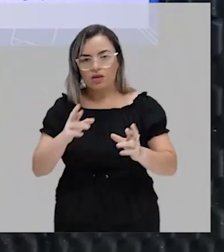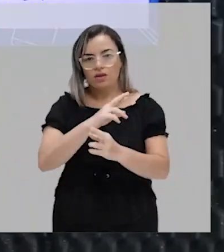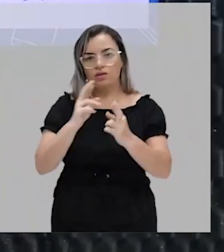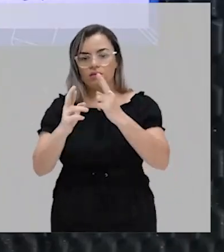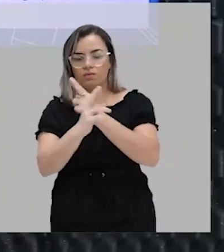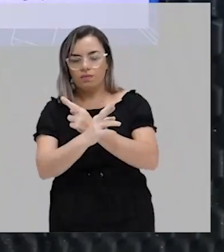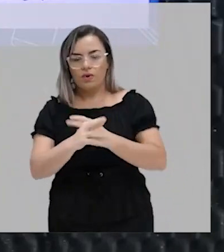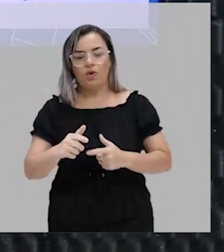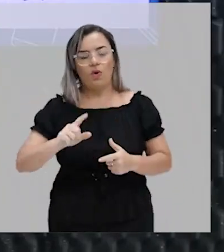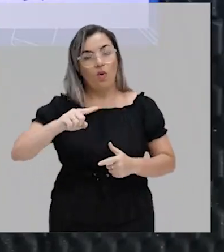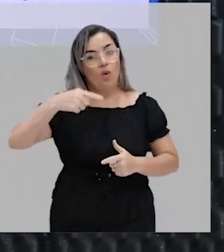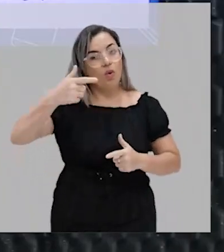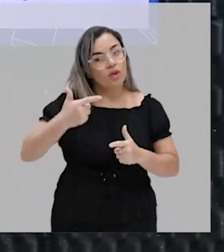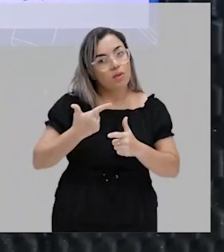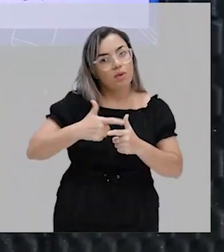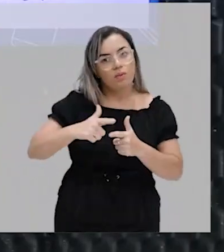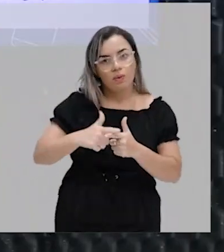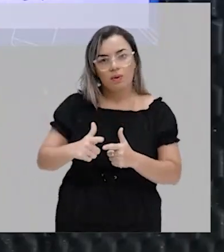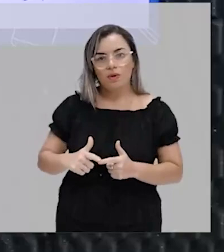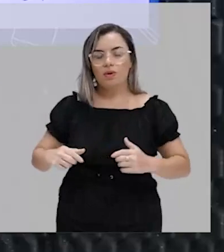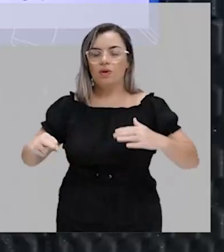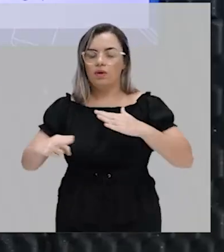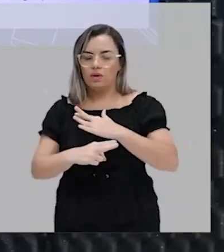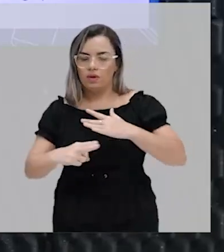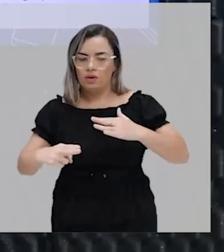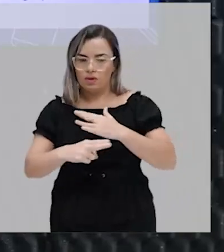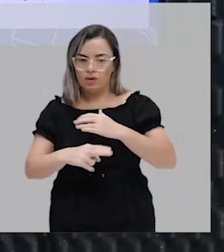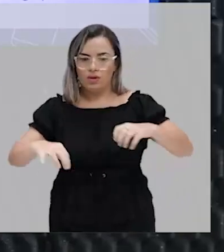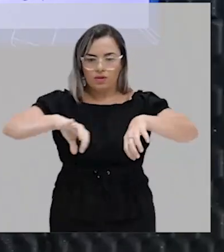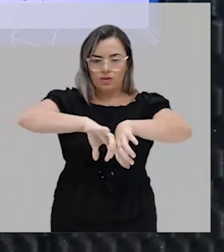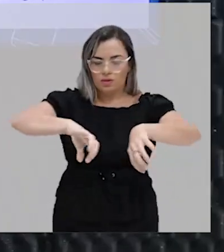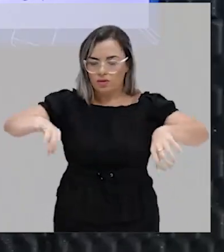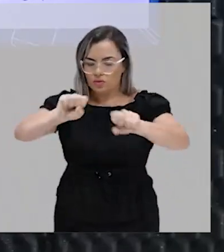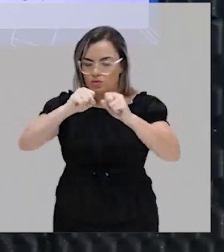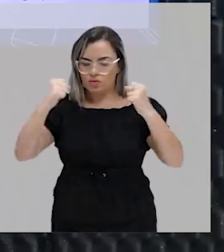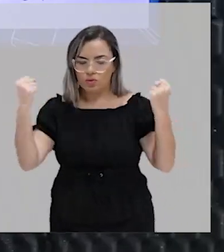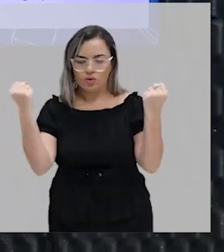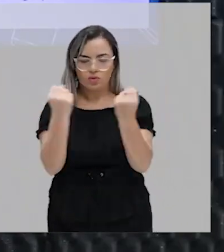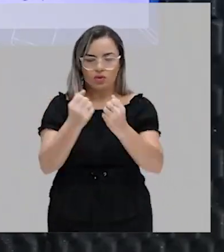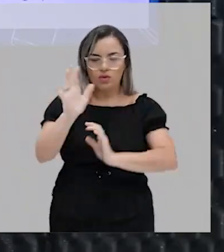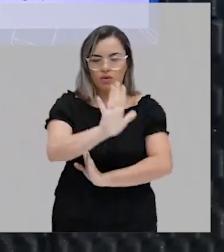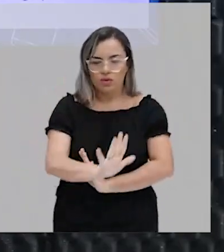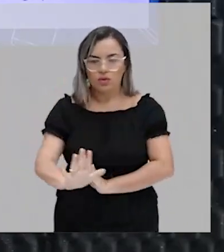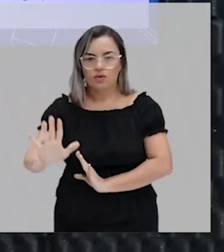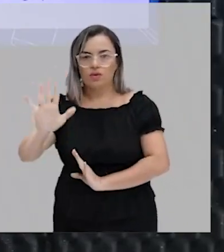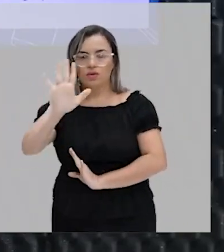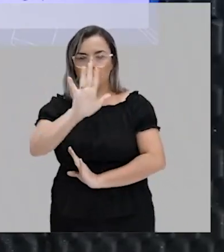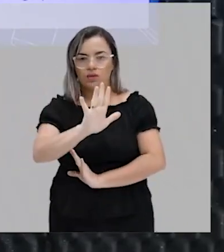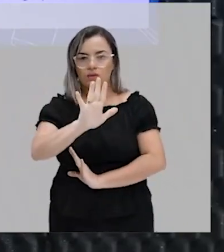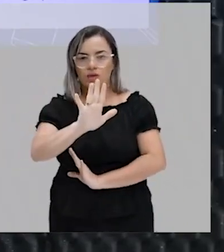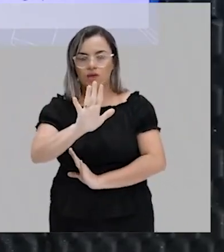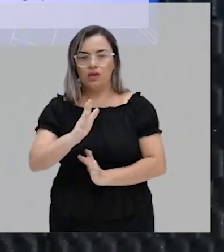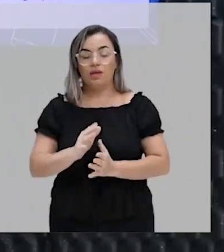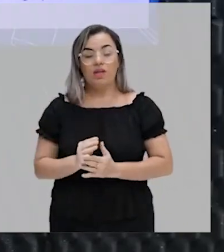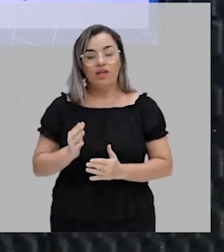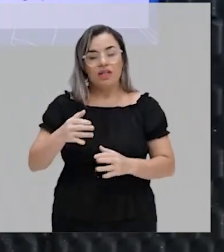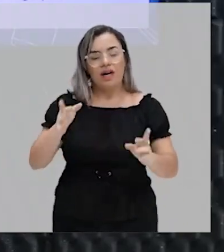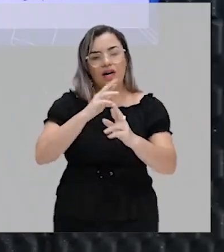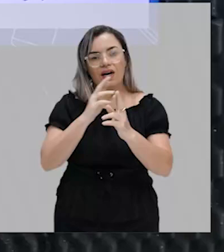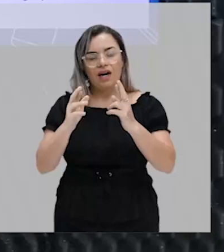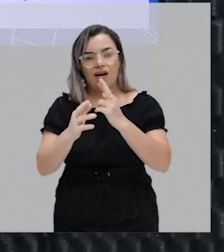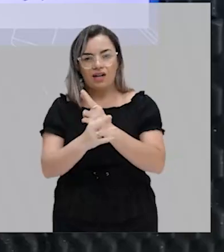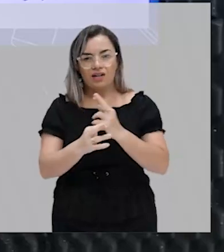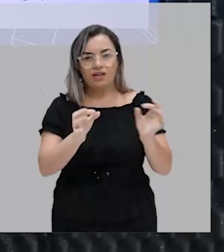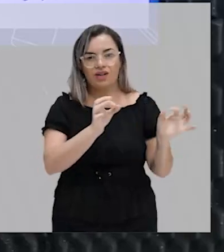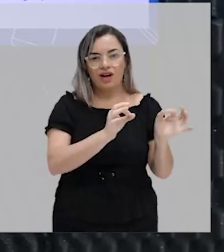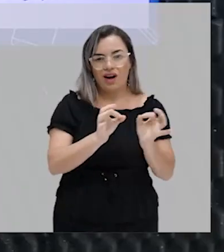outra problemática urbana, que é a segregação socioespacial. O que é isso, Marcos? Nada mais do que a organização e a